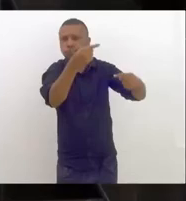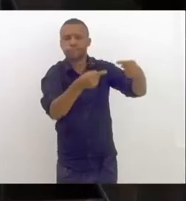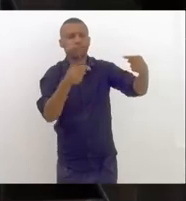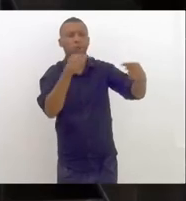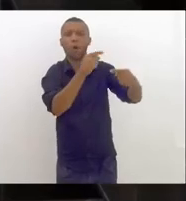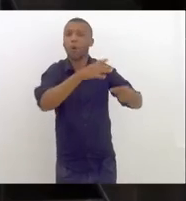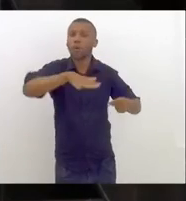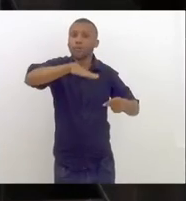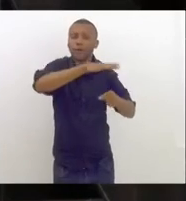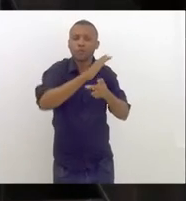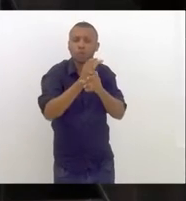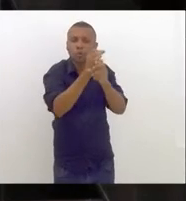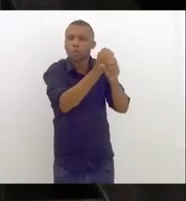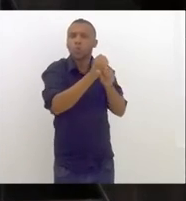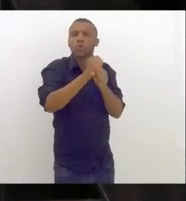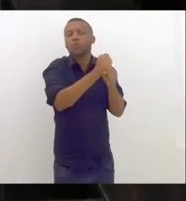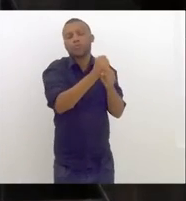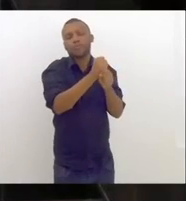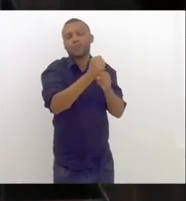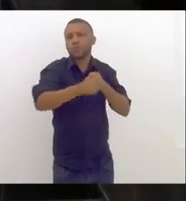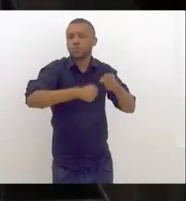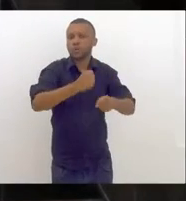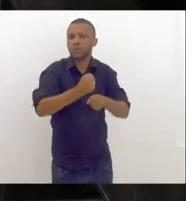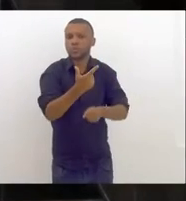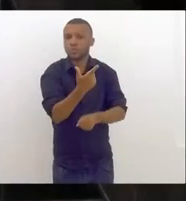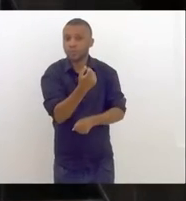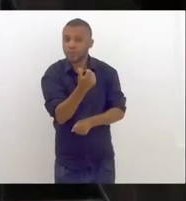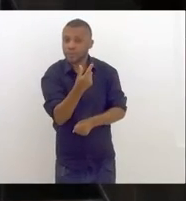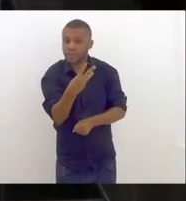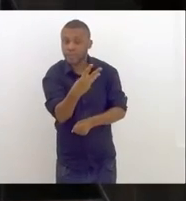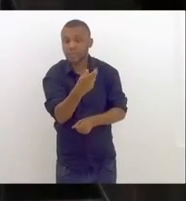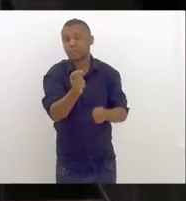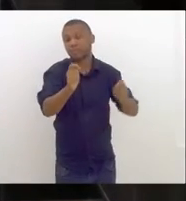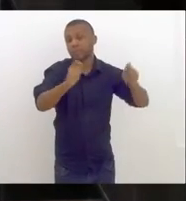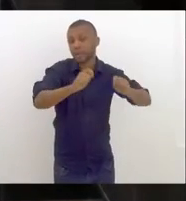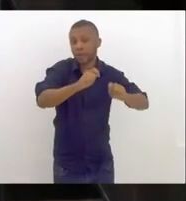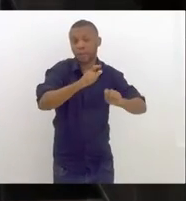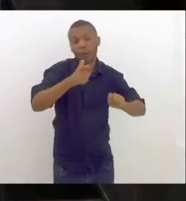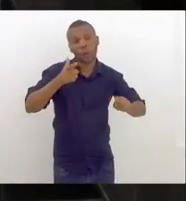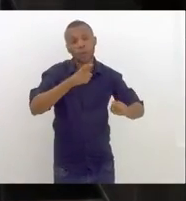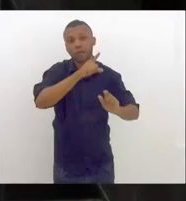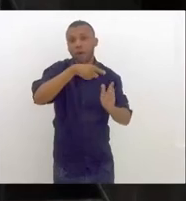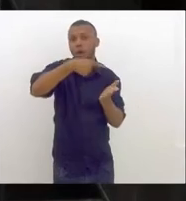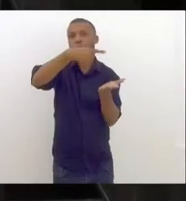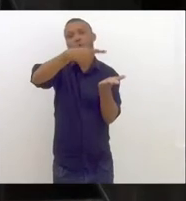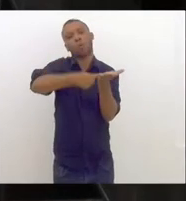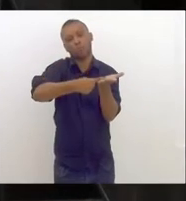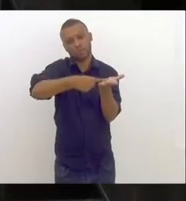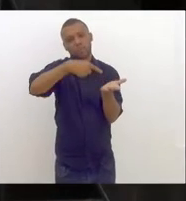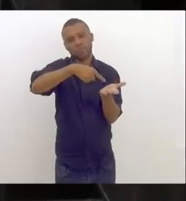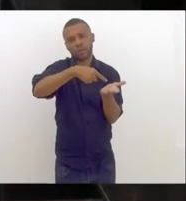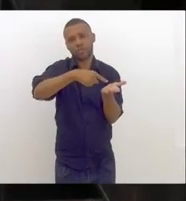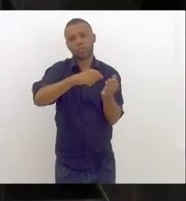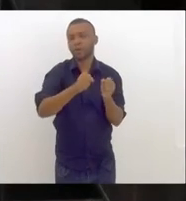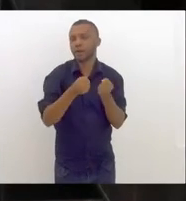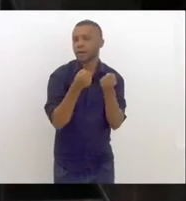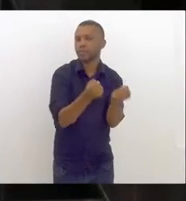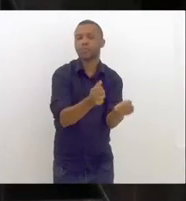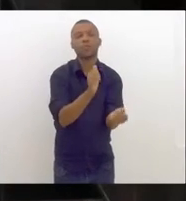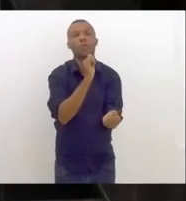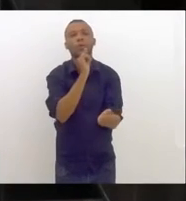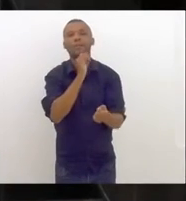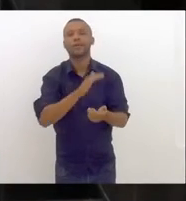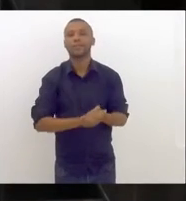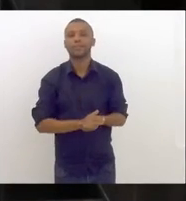fiscal no orçamento 2023 para que sejam garantidos compromissos mínimos assumidos pelo governo eleito por exemplo a questão